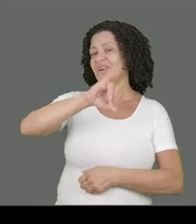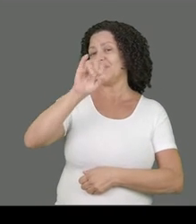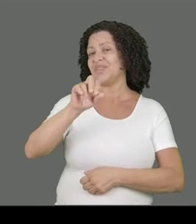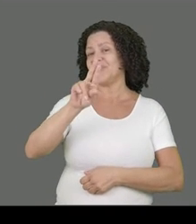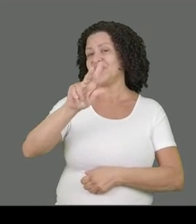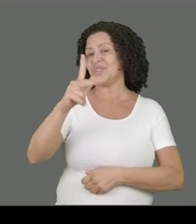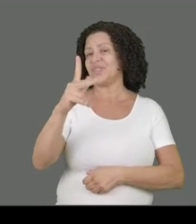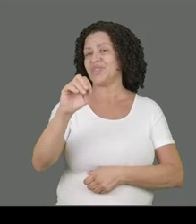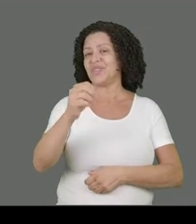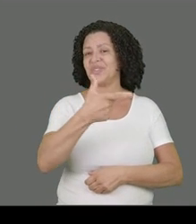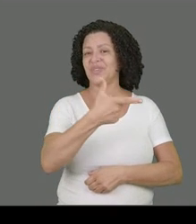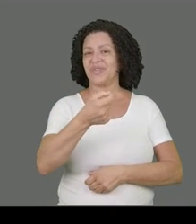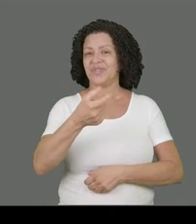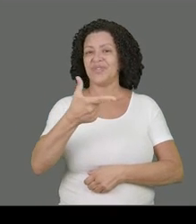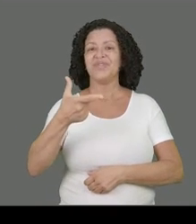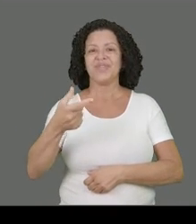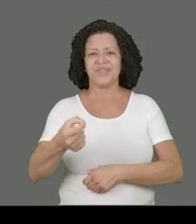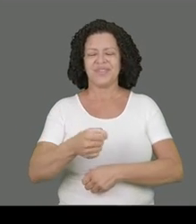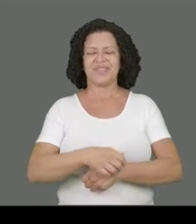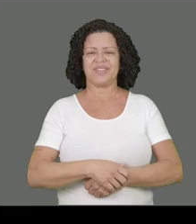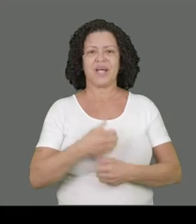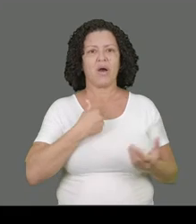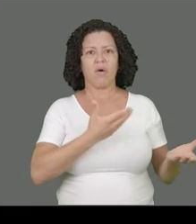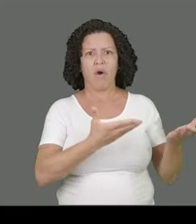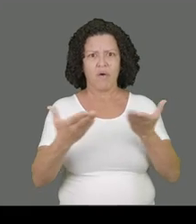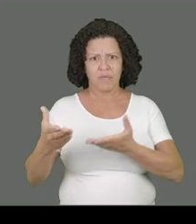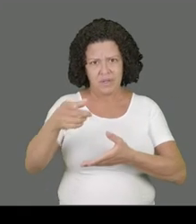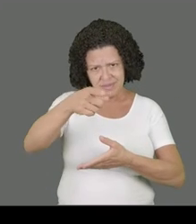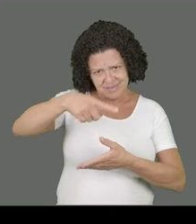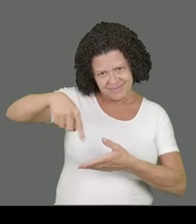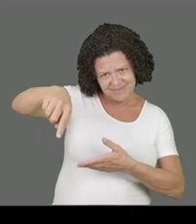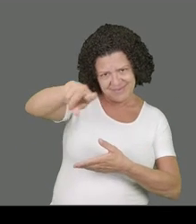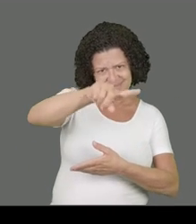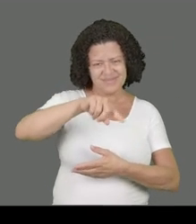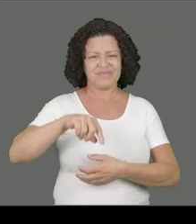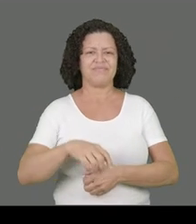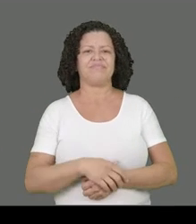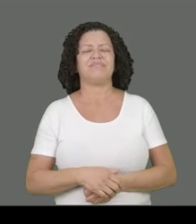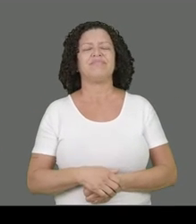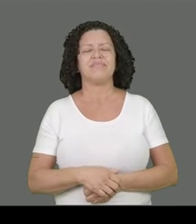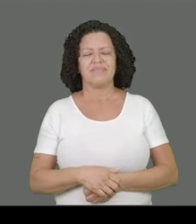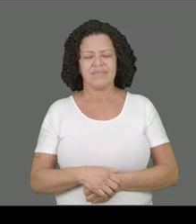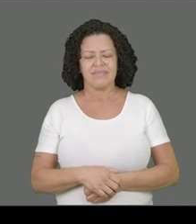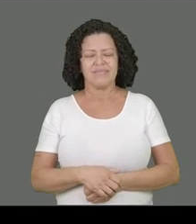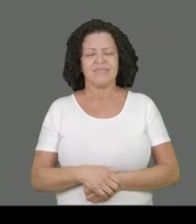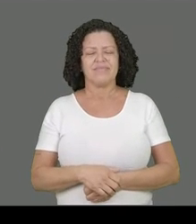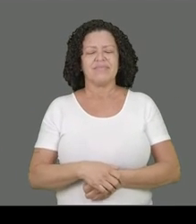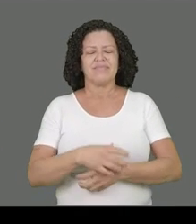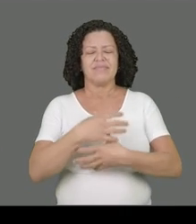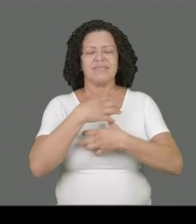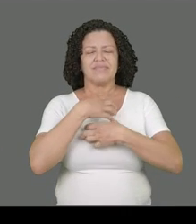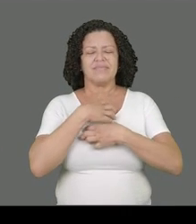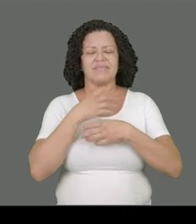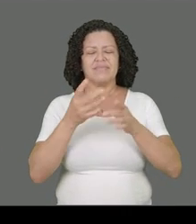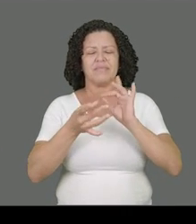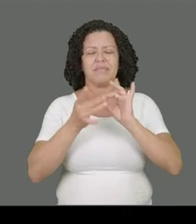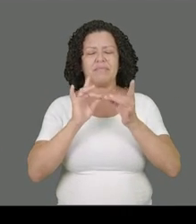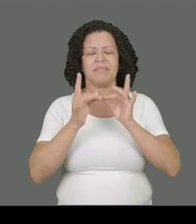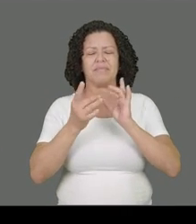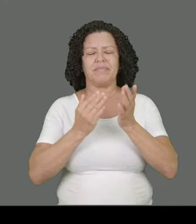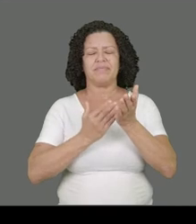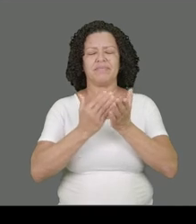dia 19 de junho de 2020, convido então a todos a nos reunirmos numa